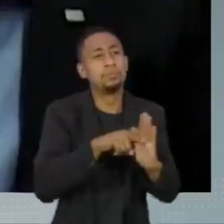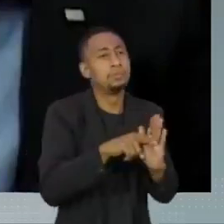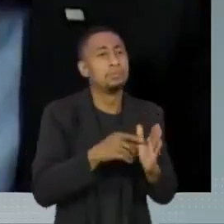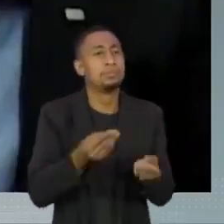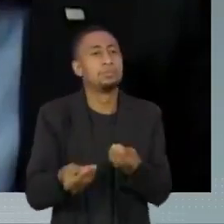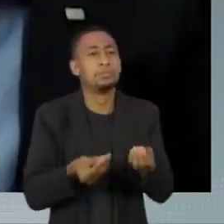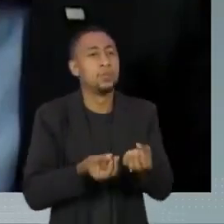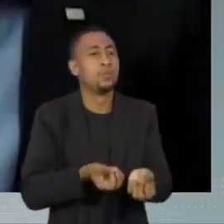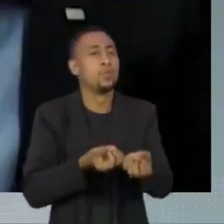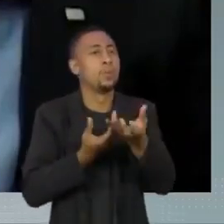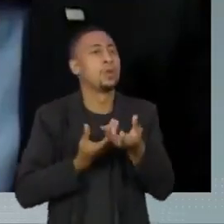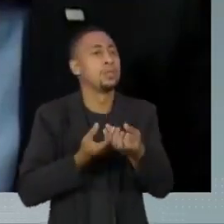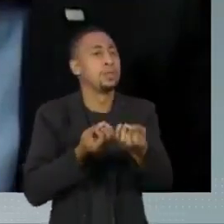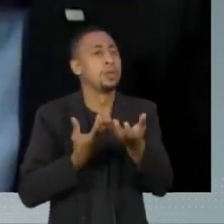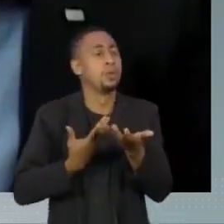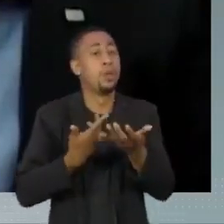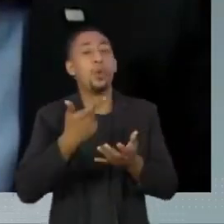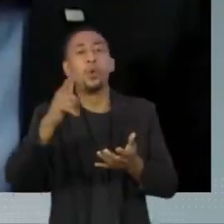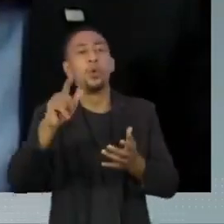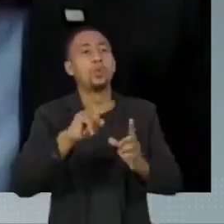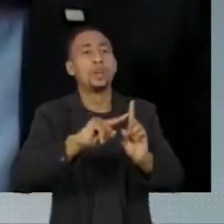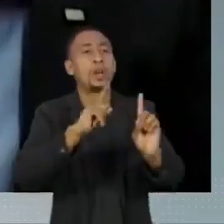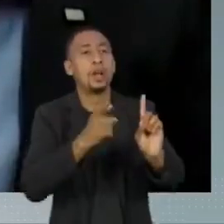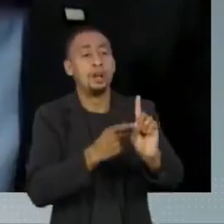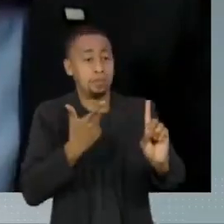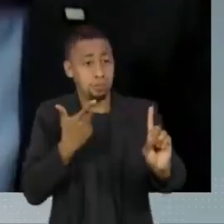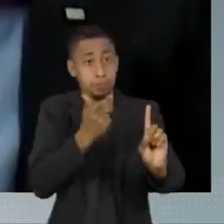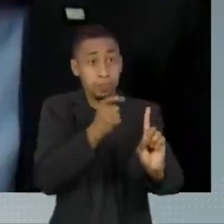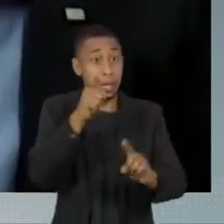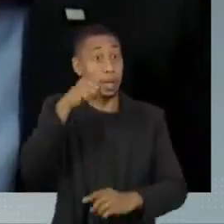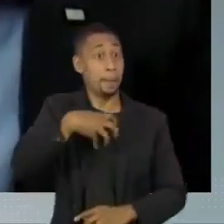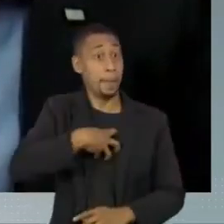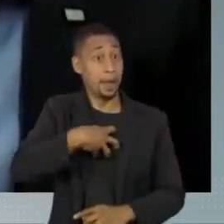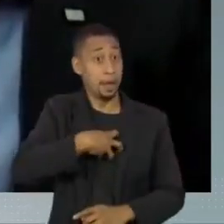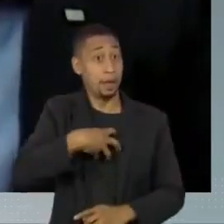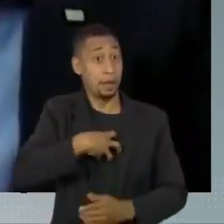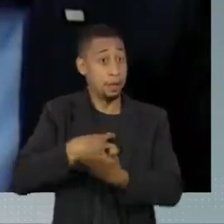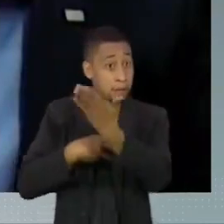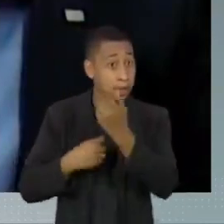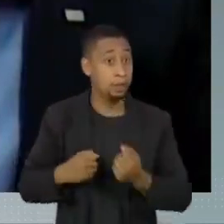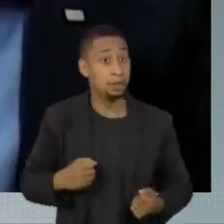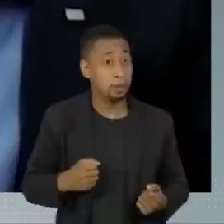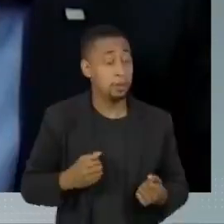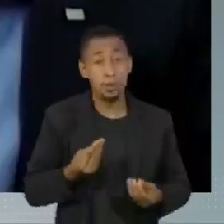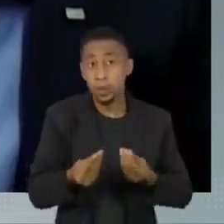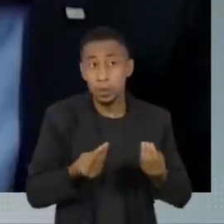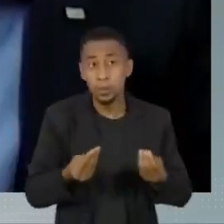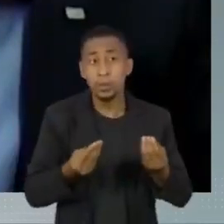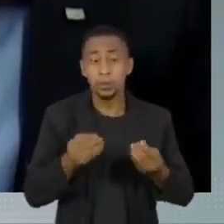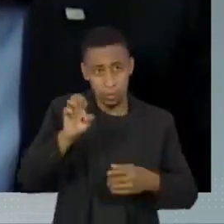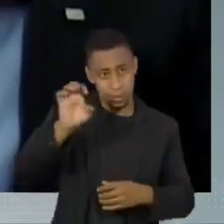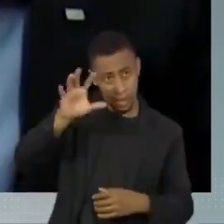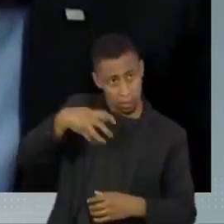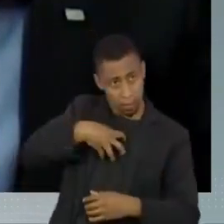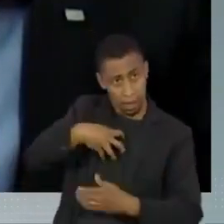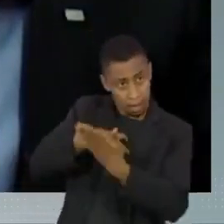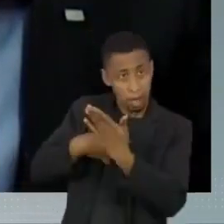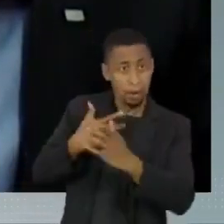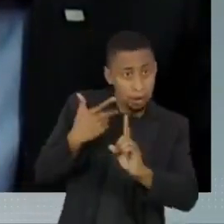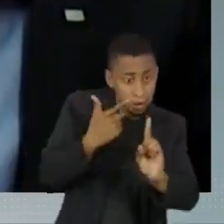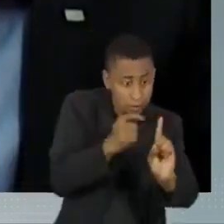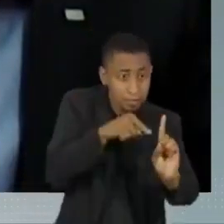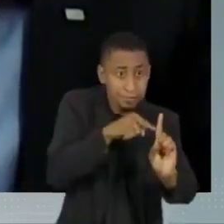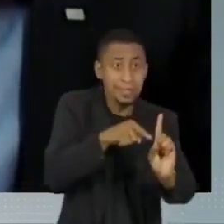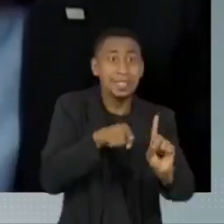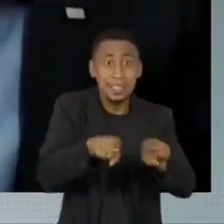de uma outra grávida na Bahia, e qual é a recomendação para as mulheres que já se vacinaram, as gestantes